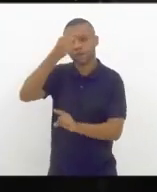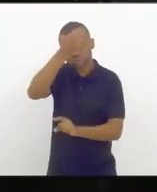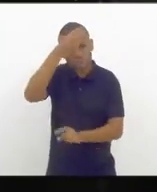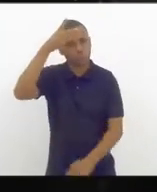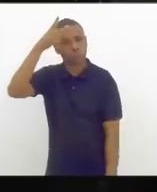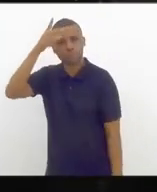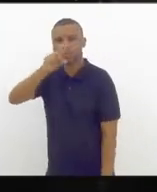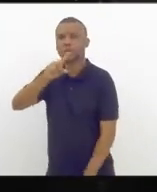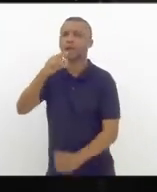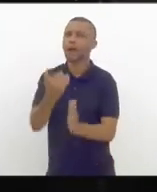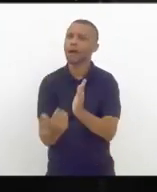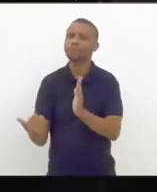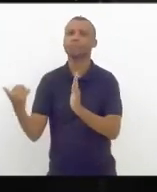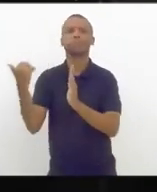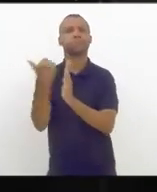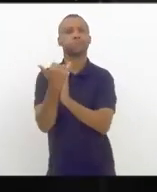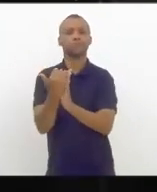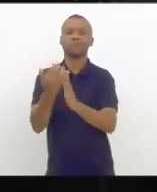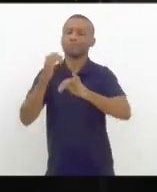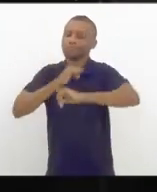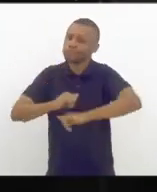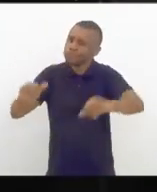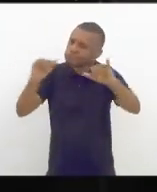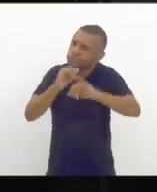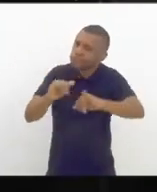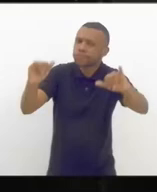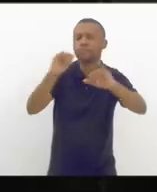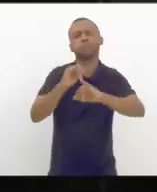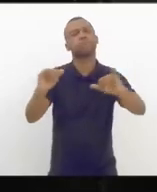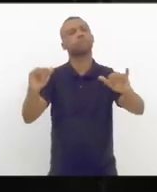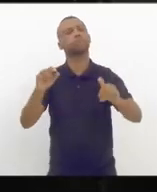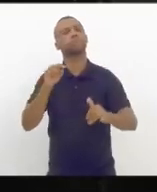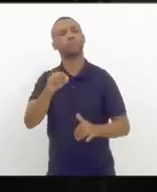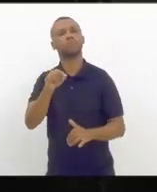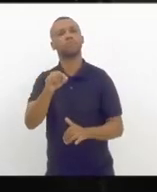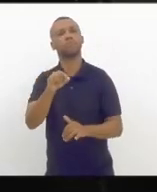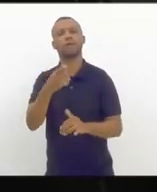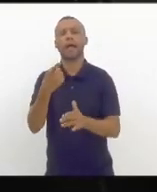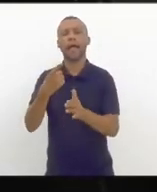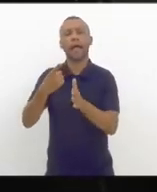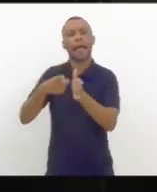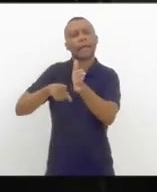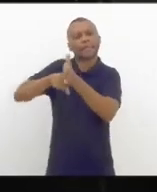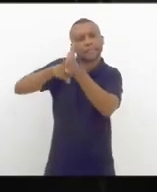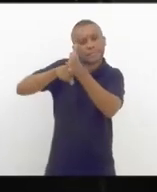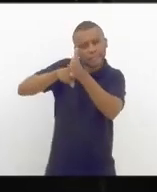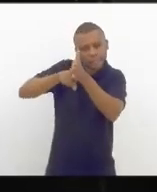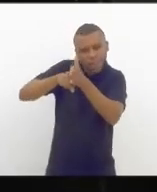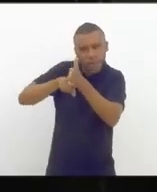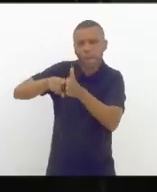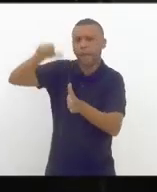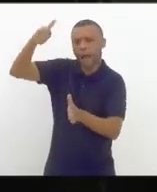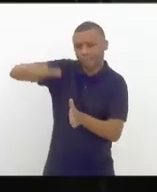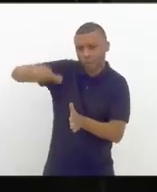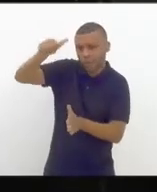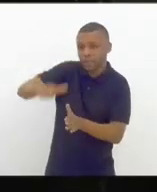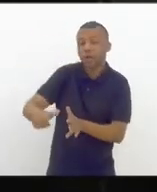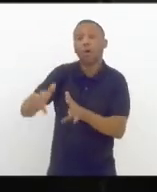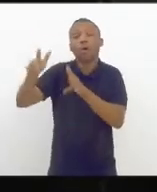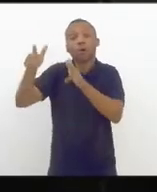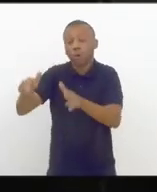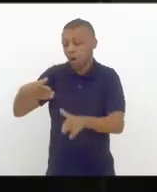aumente que intensifique é Esses exames que salvam vidas como a mamografia